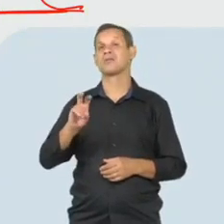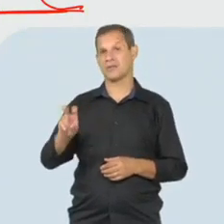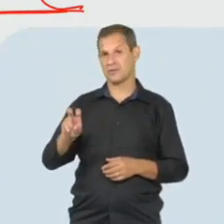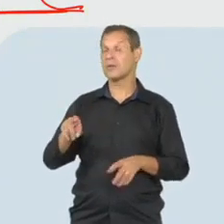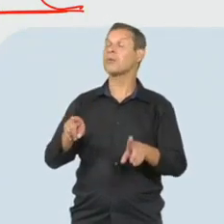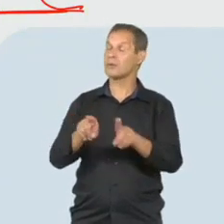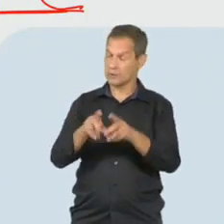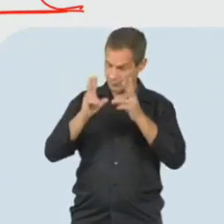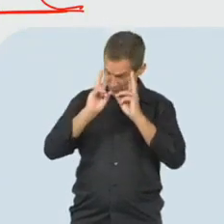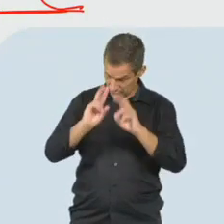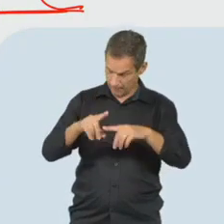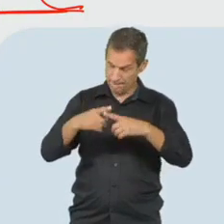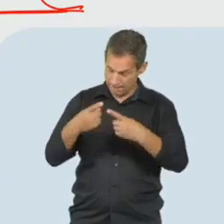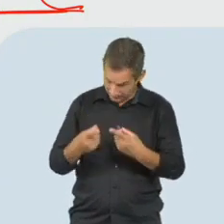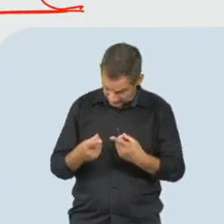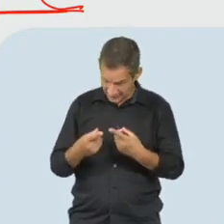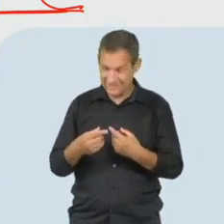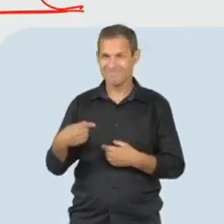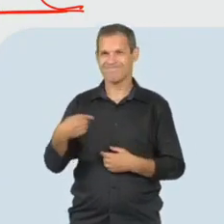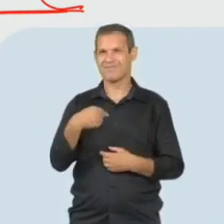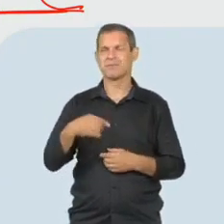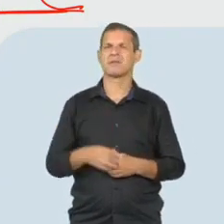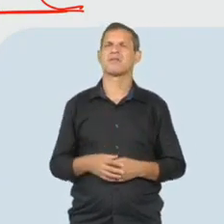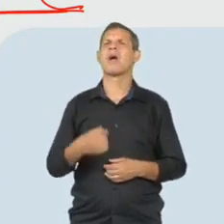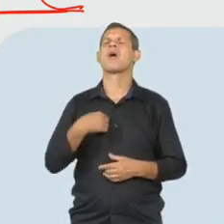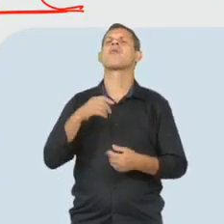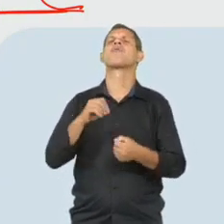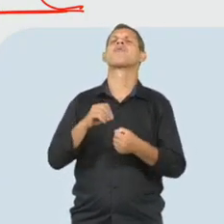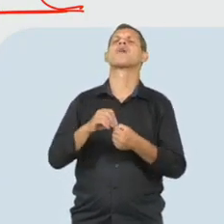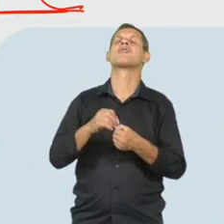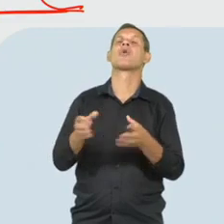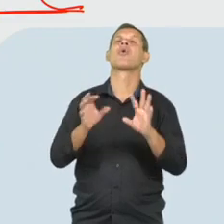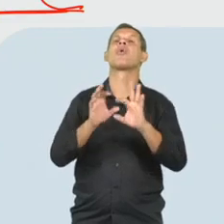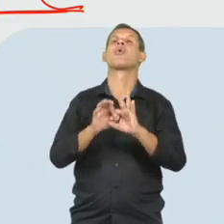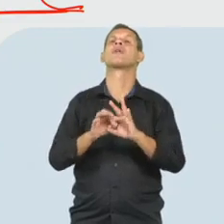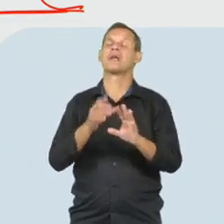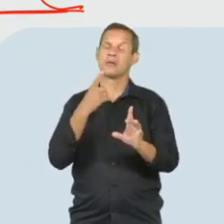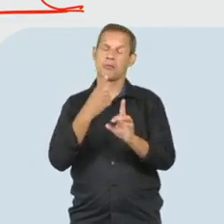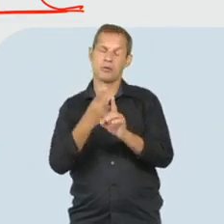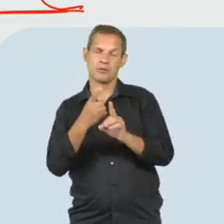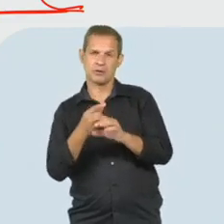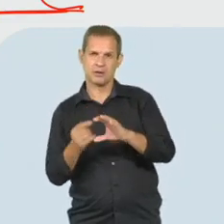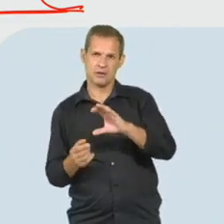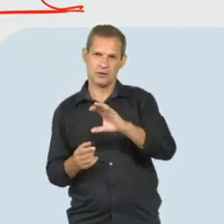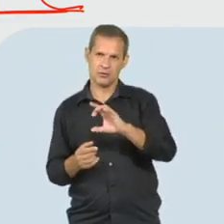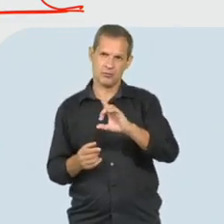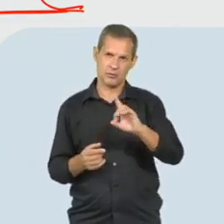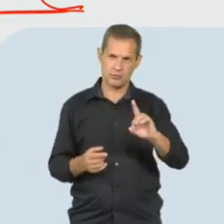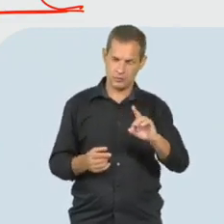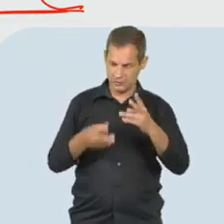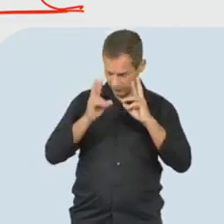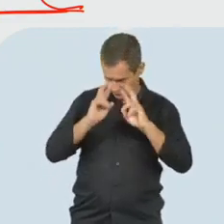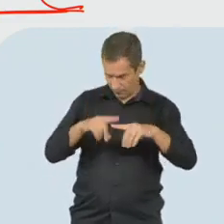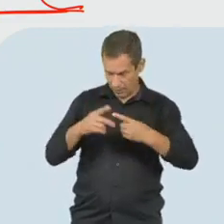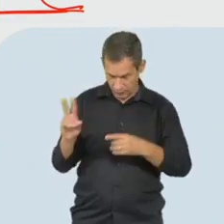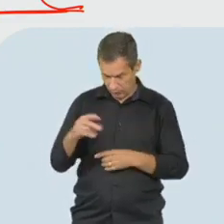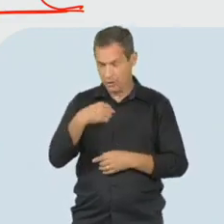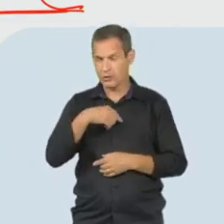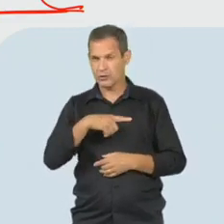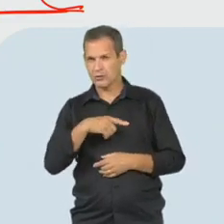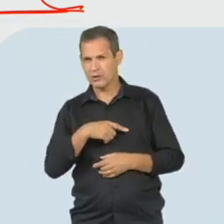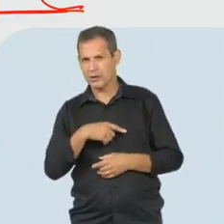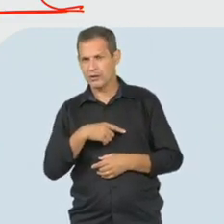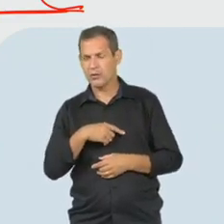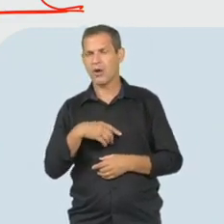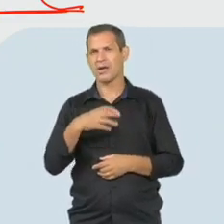em cima, tá? E ele é negativo. Então eu vou fazer o quê? Eu vou unir isso aqui para encontrar uma coordenada, vem até aqui. O valor que eu tenho central